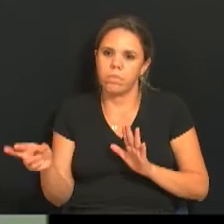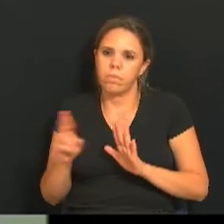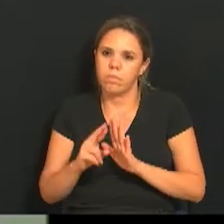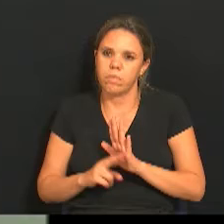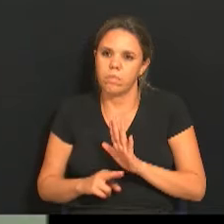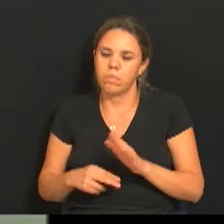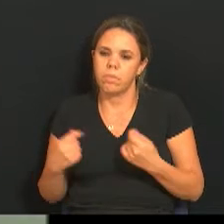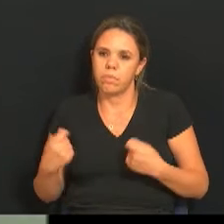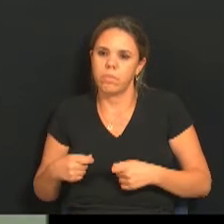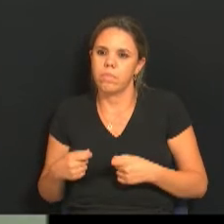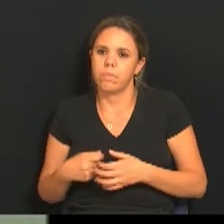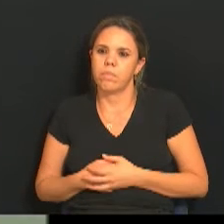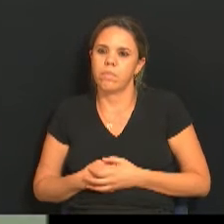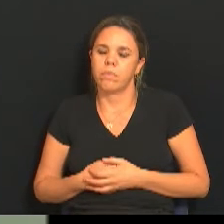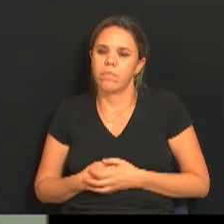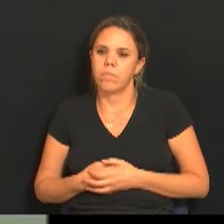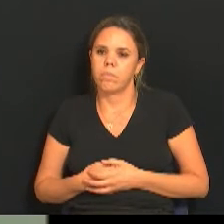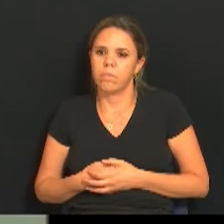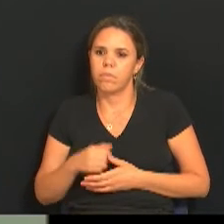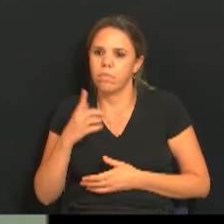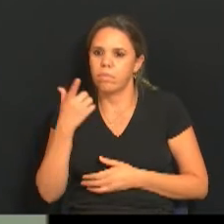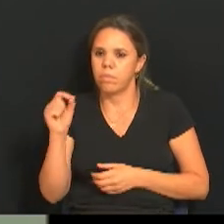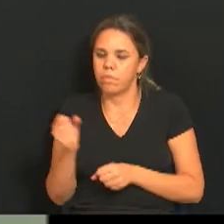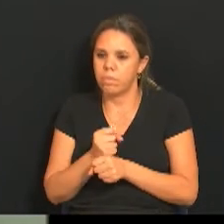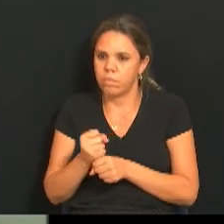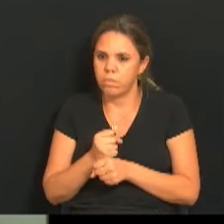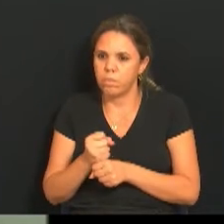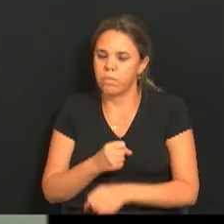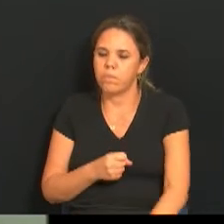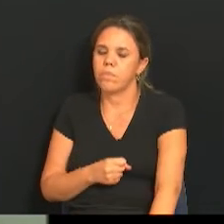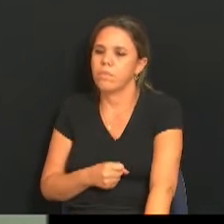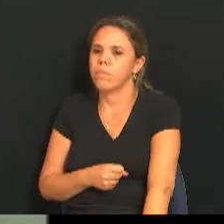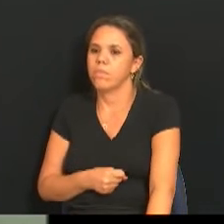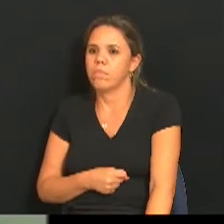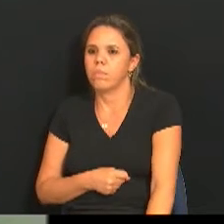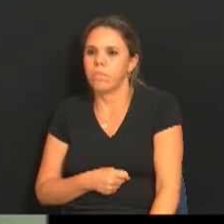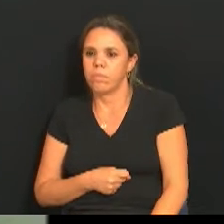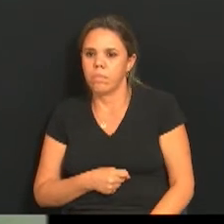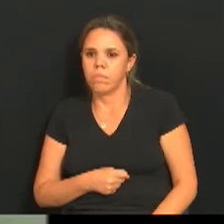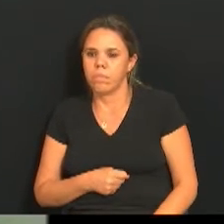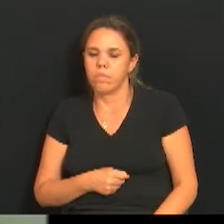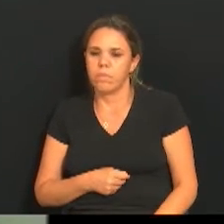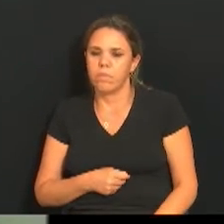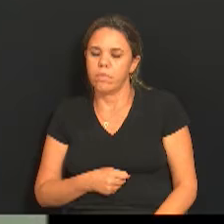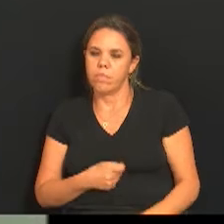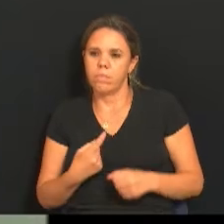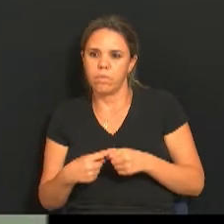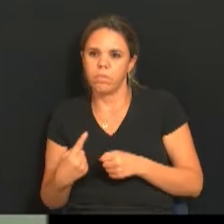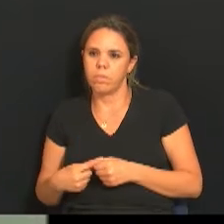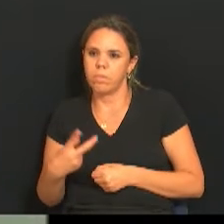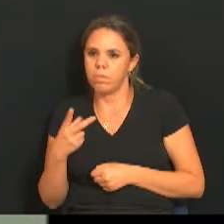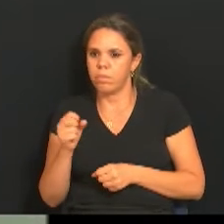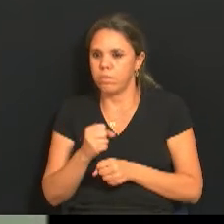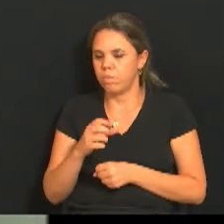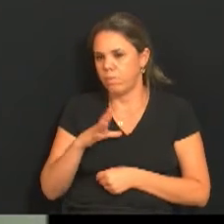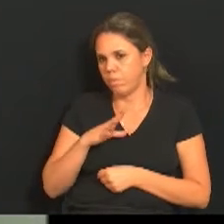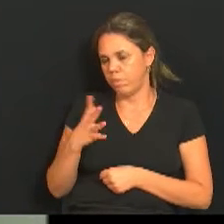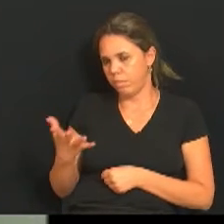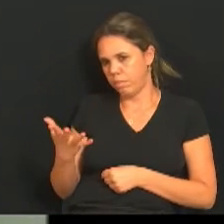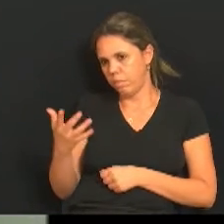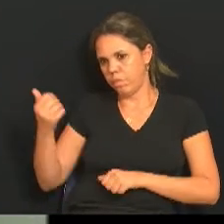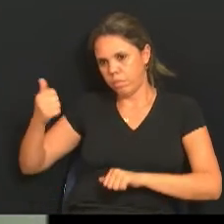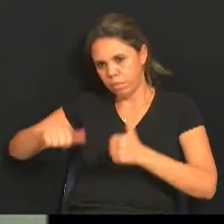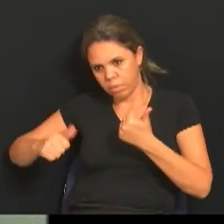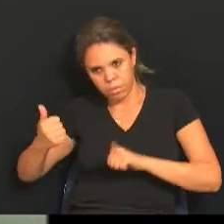ser reavaliado, faz mais de 10 anos que foi instituído um protocolo intermunicipal entre 20 cidades, está sendo reavaliado